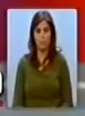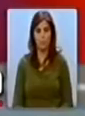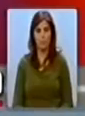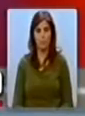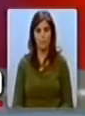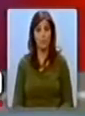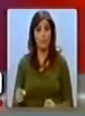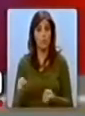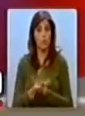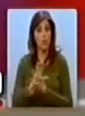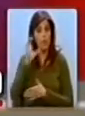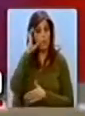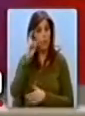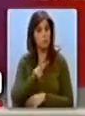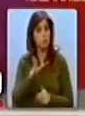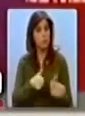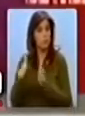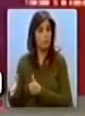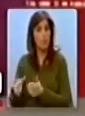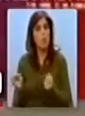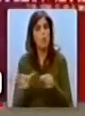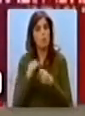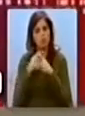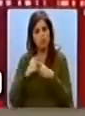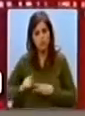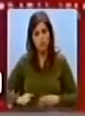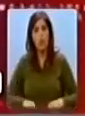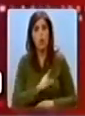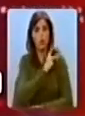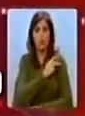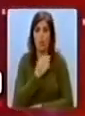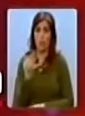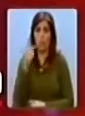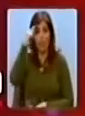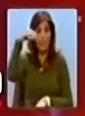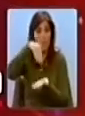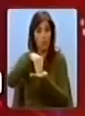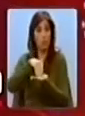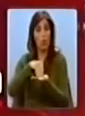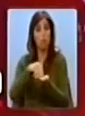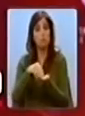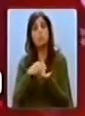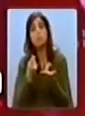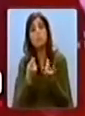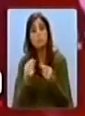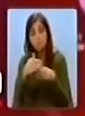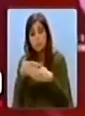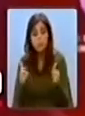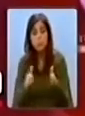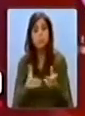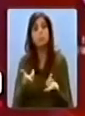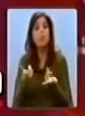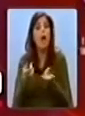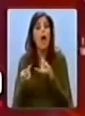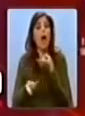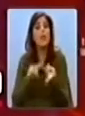Jornal da Tarde, segunda parte. Uma equipa multidisciplinar da Universidade do Porto inventou um dispositivo portátil para medir a quantidade de sal nos